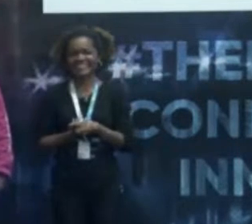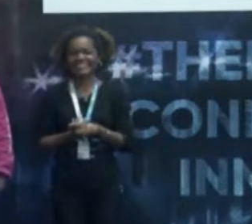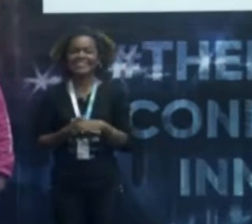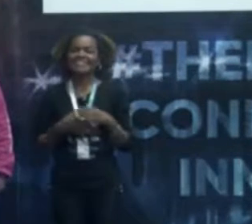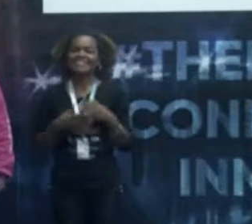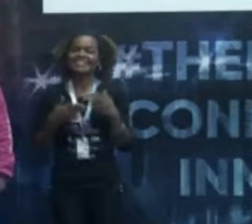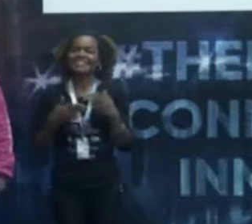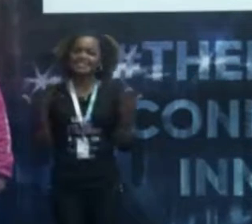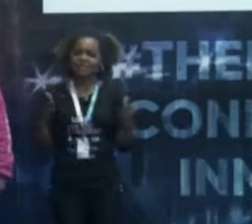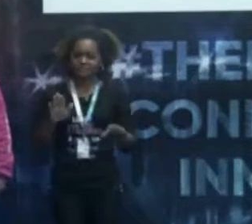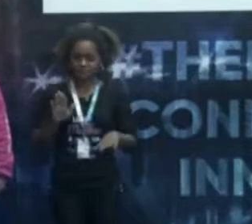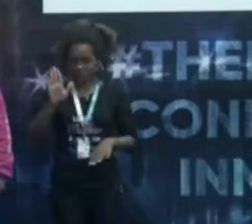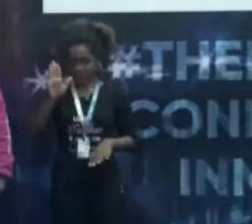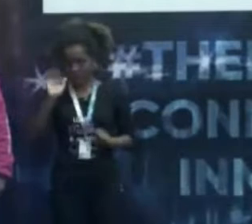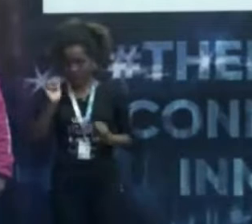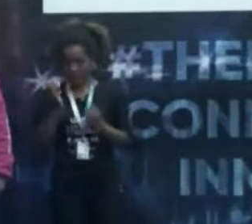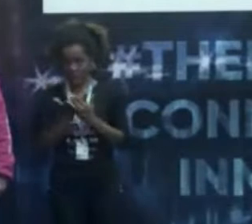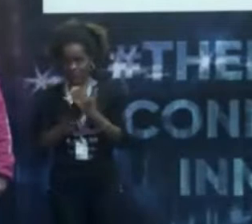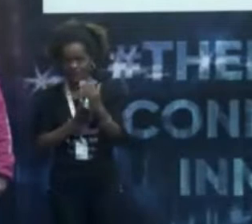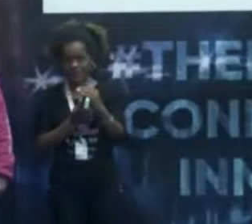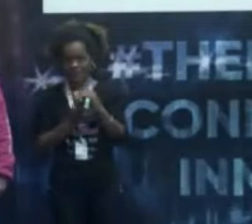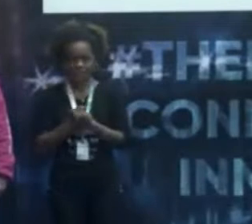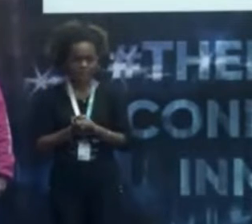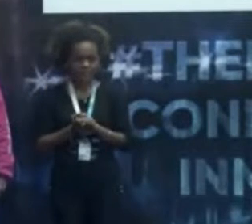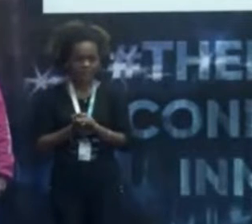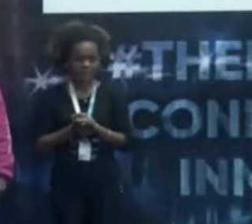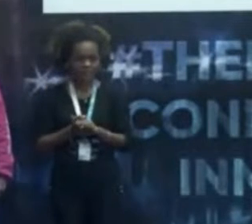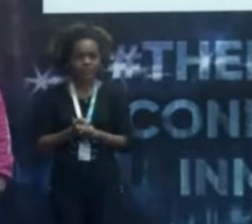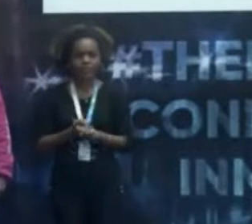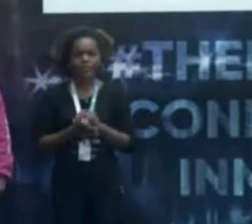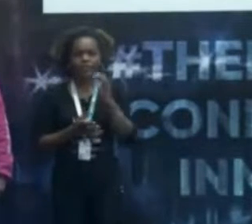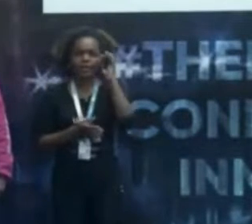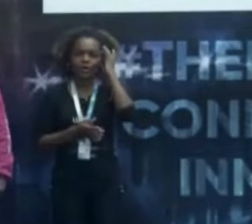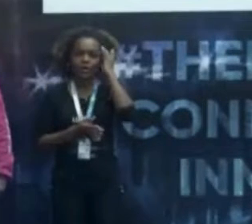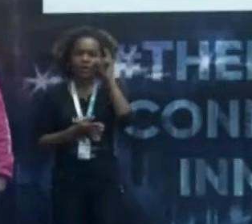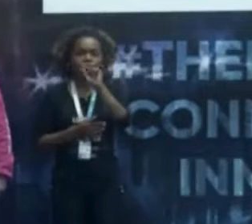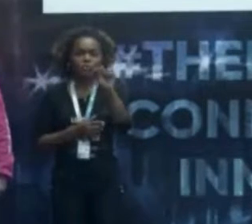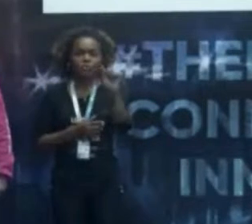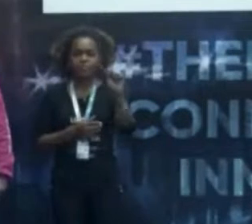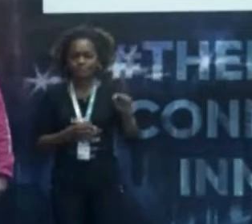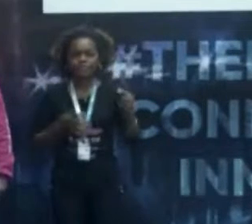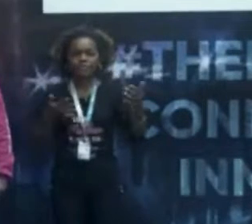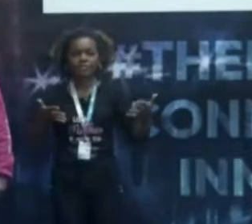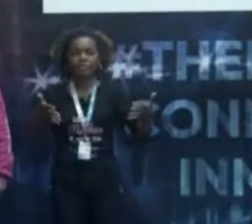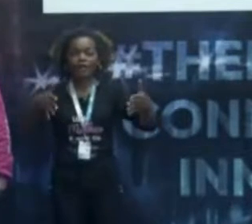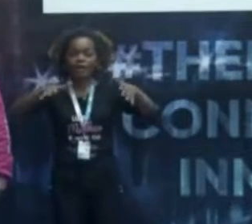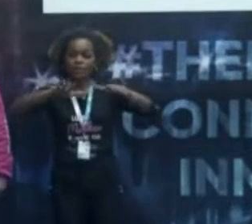galera, eu posso começar a reflexão aqui. Eu acho que a inclusão, ela